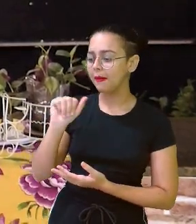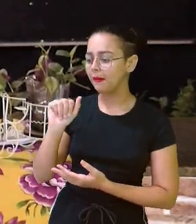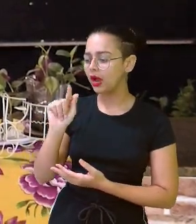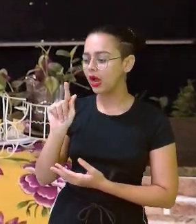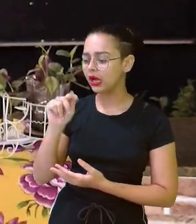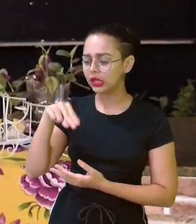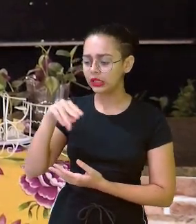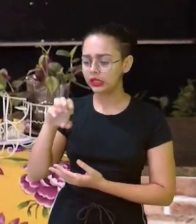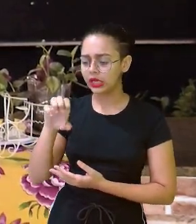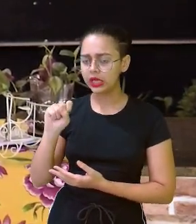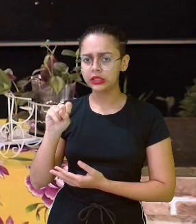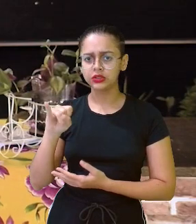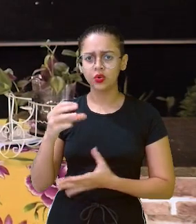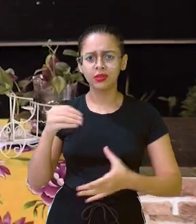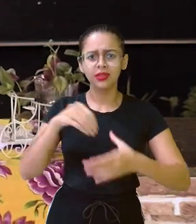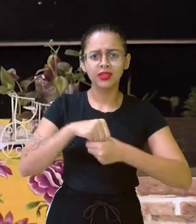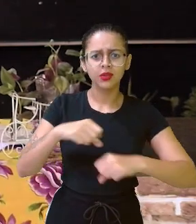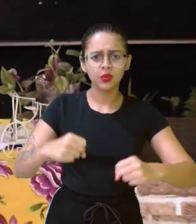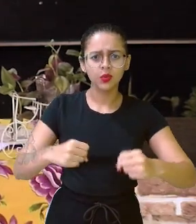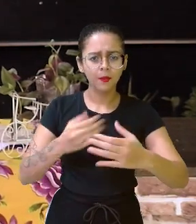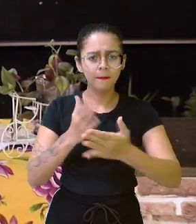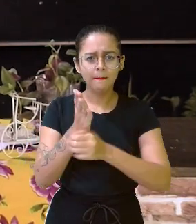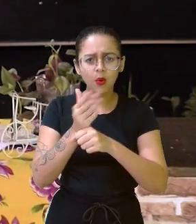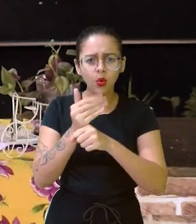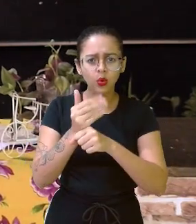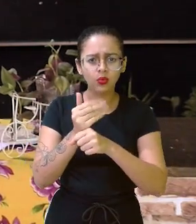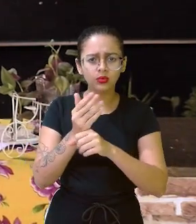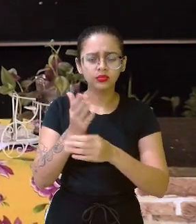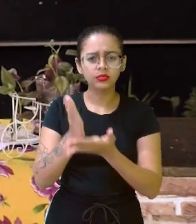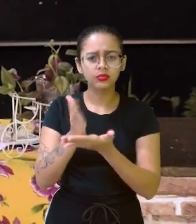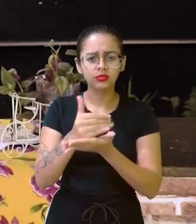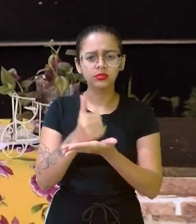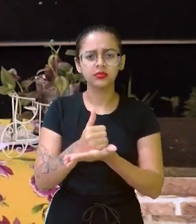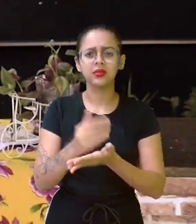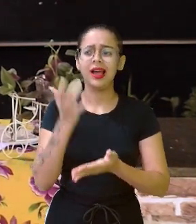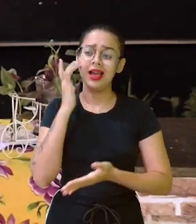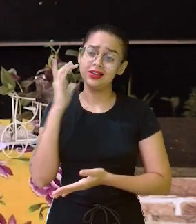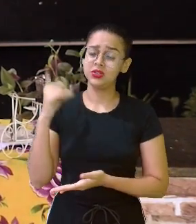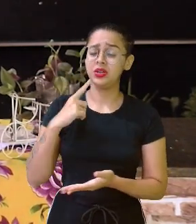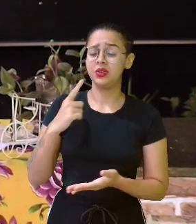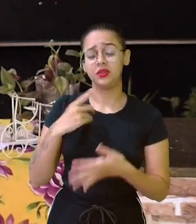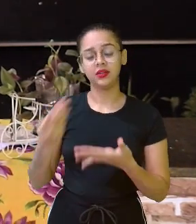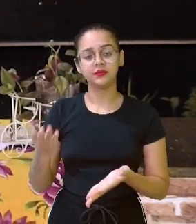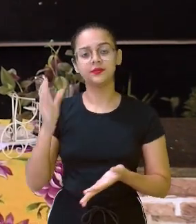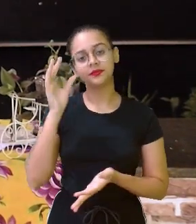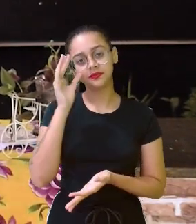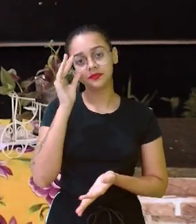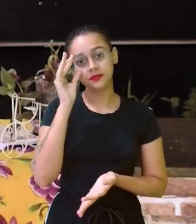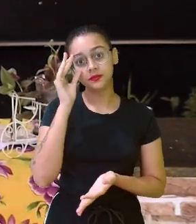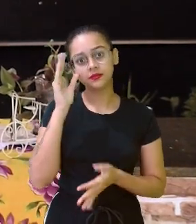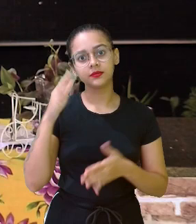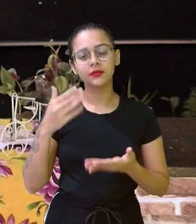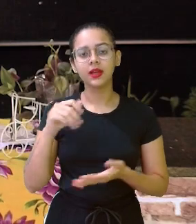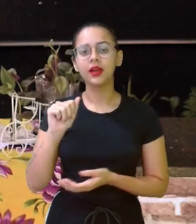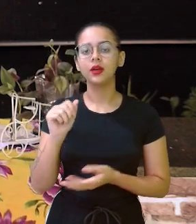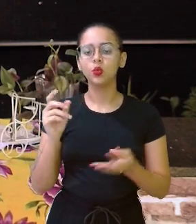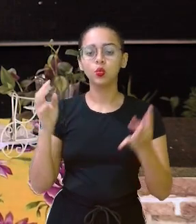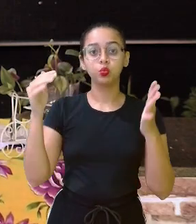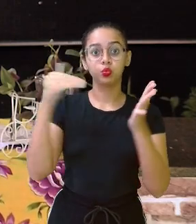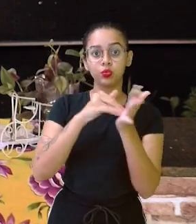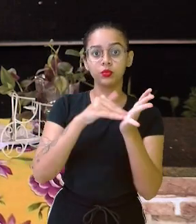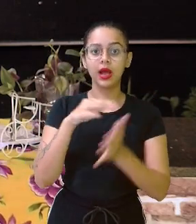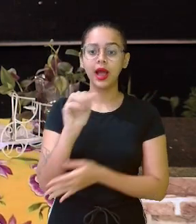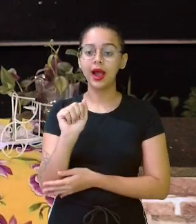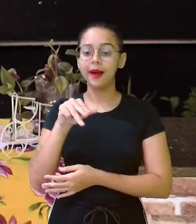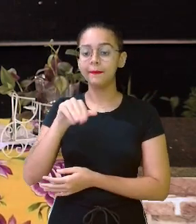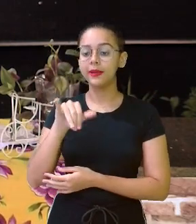Magnésio no bolo? Eu acho que eu tenho aqui magnésio e amido. Deve ser